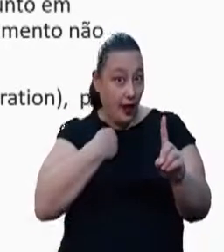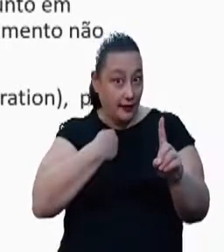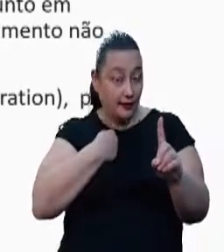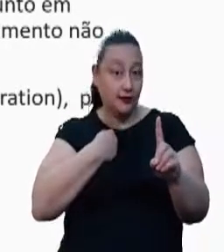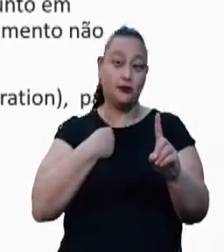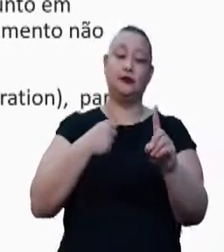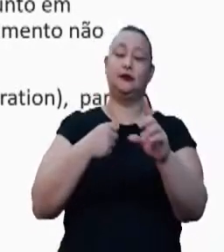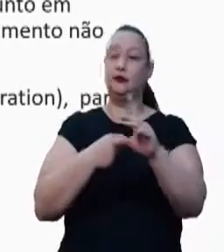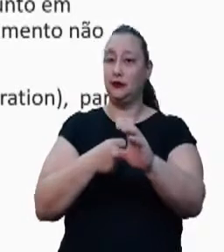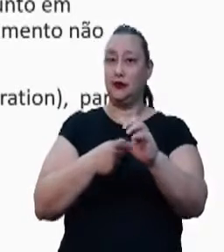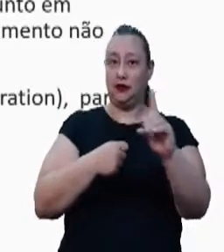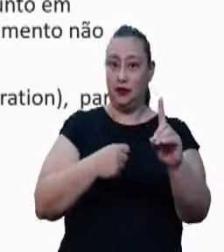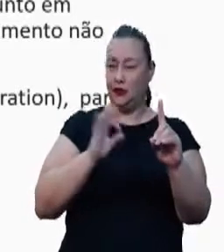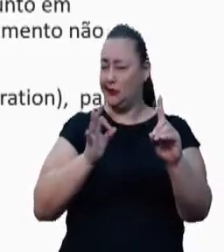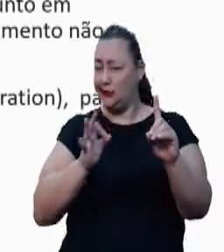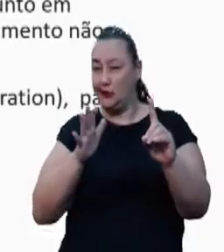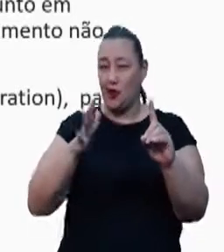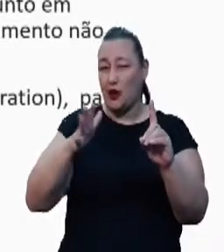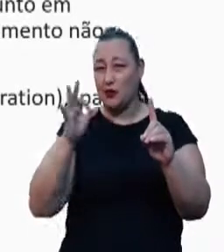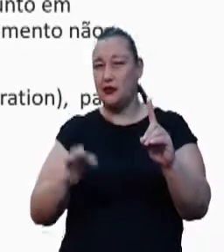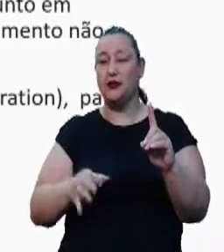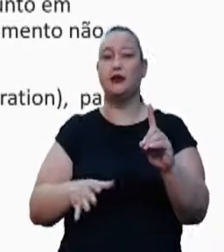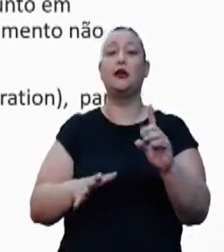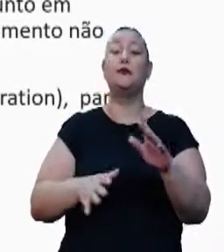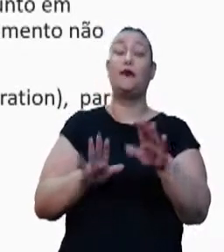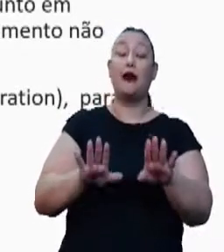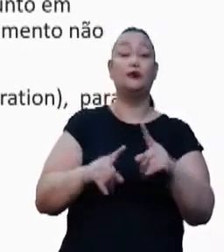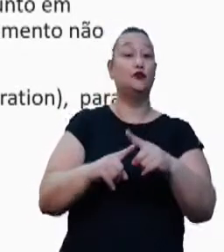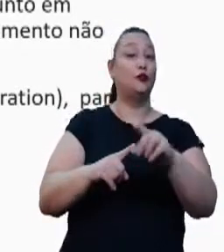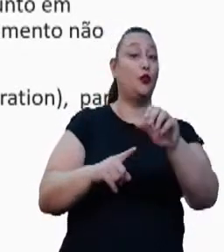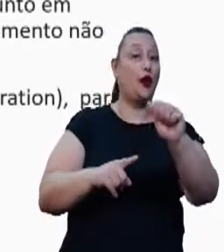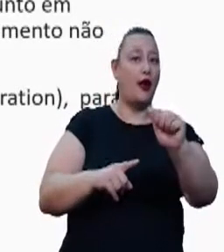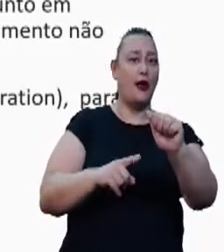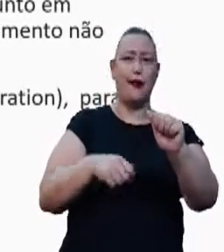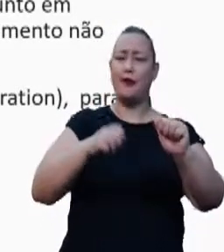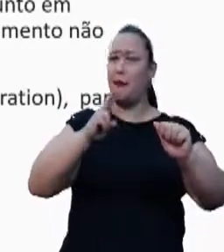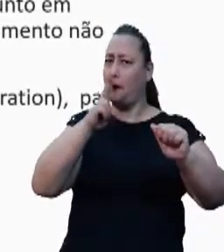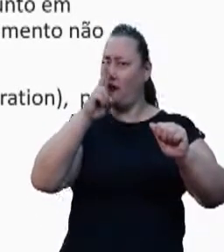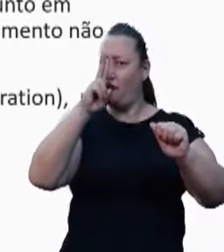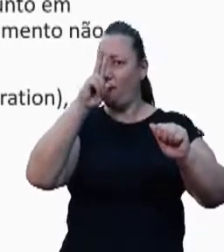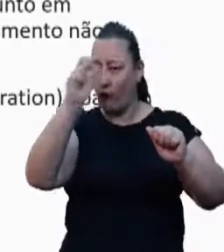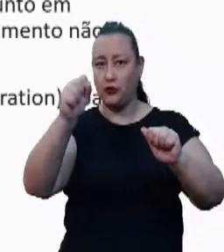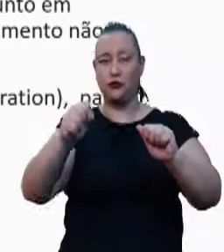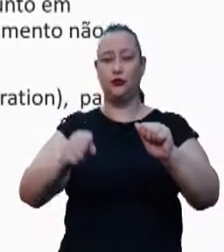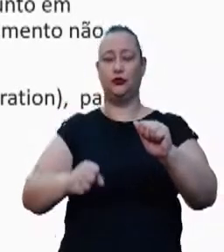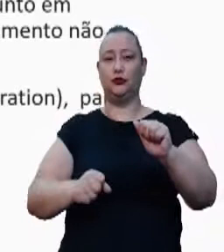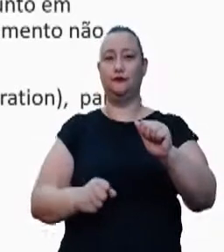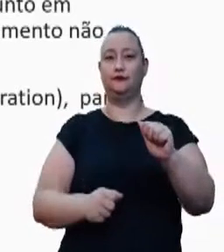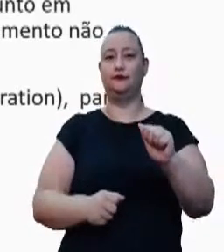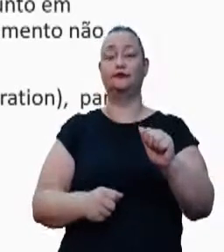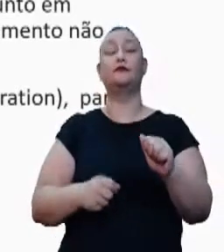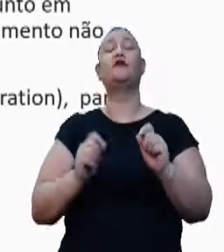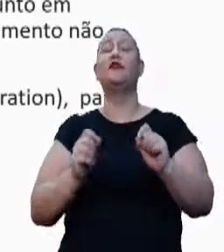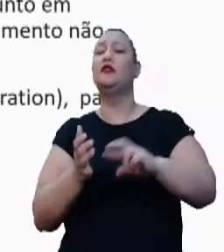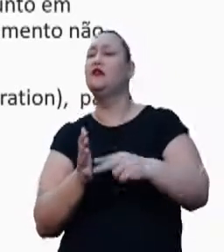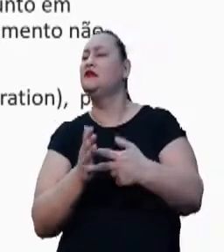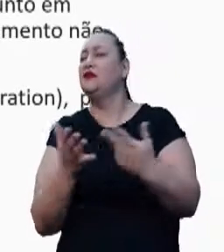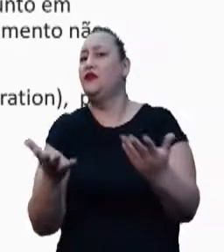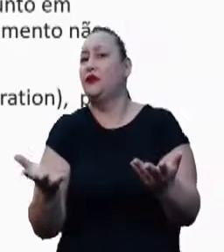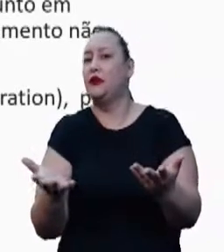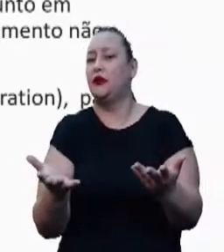quase certeza. Mas essa do tipo A é a mais potente, ela é a mais forte. Então, o que